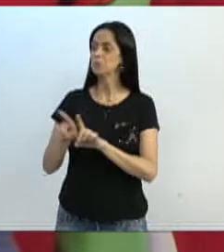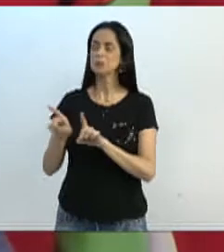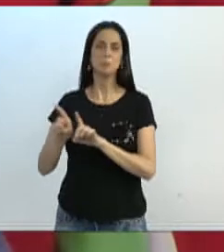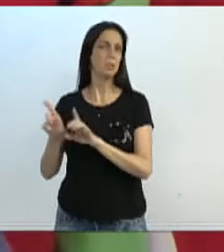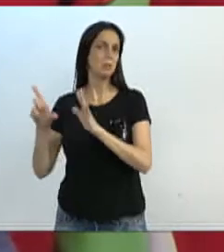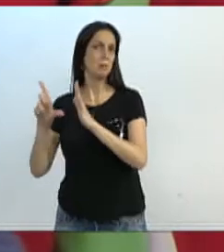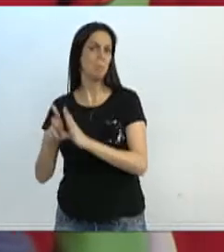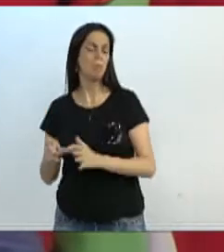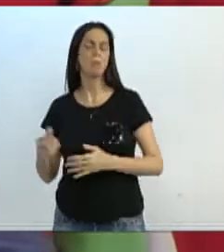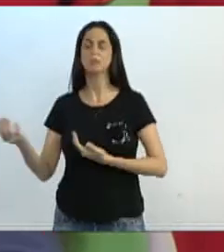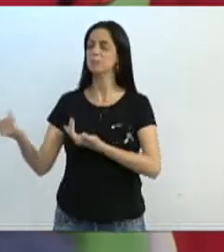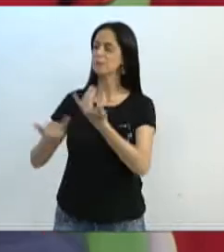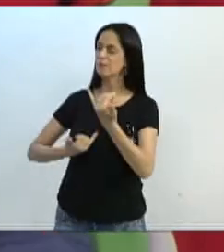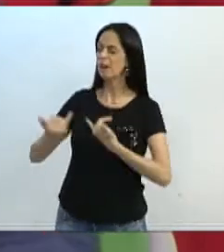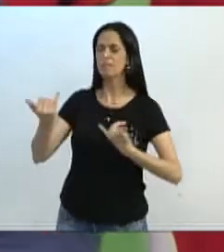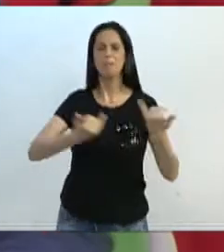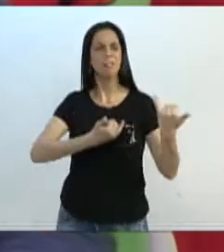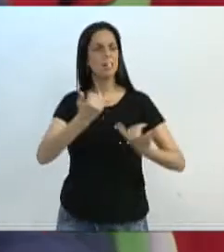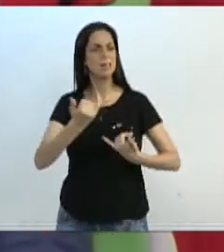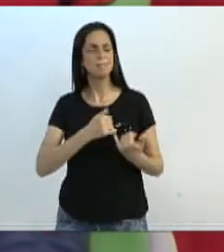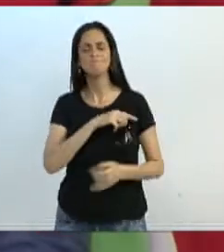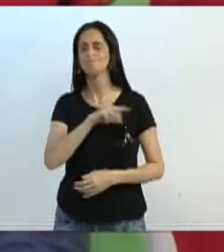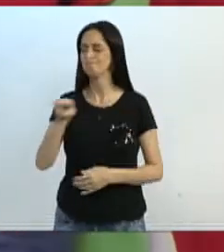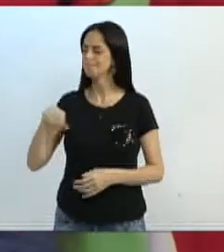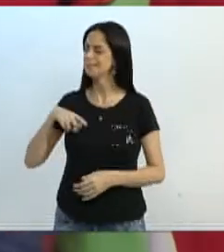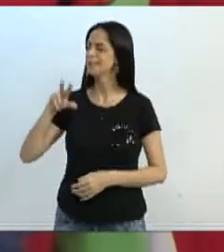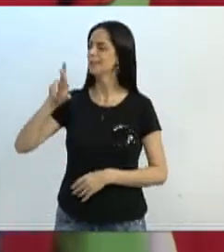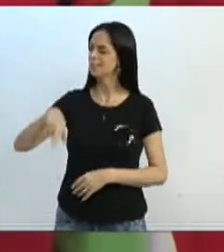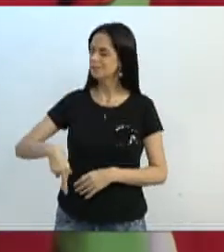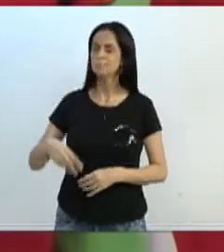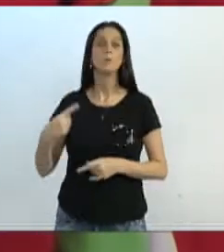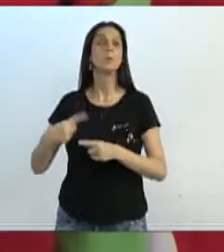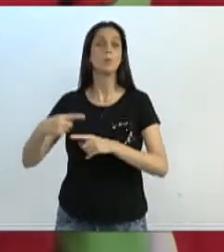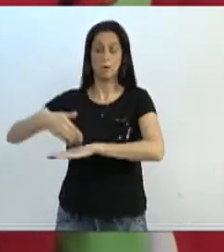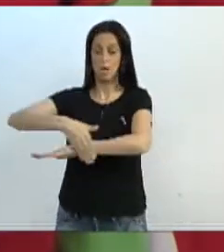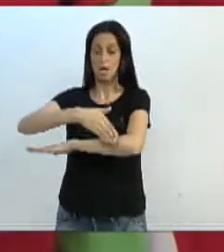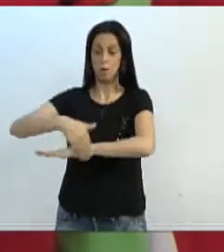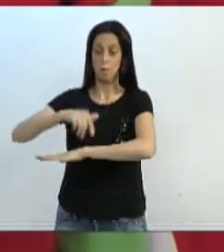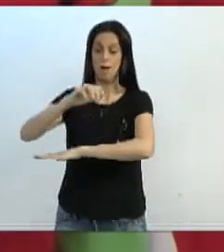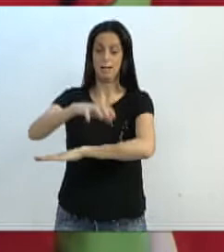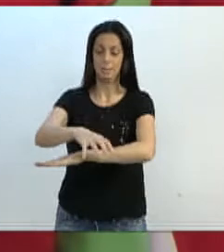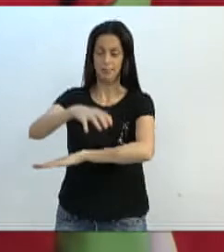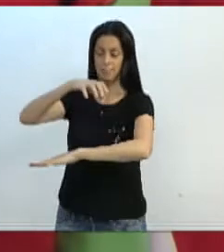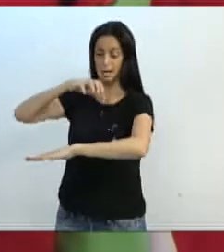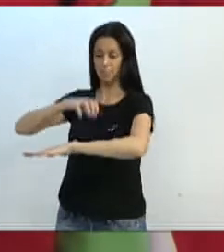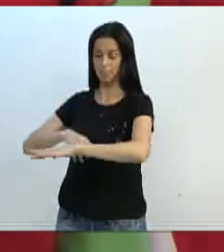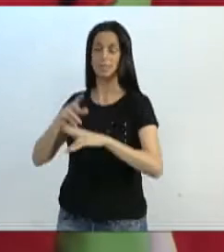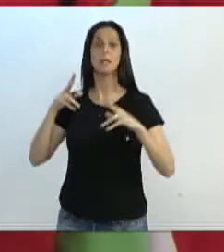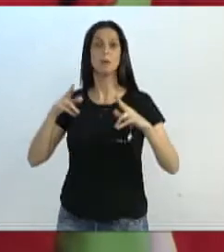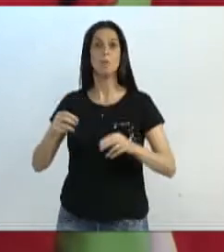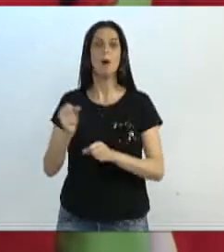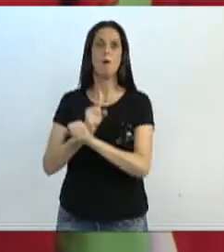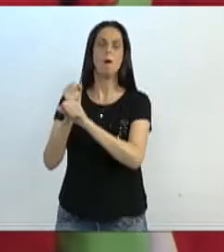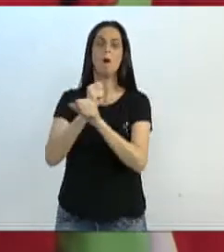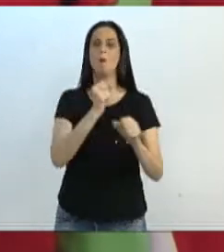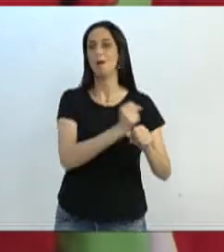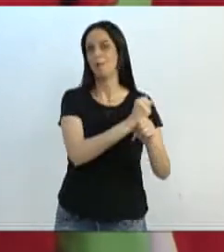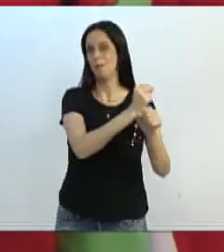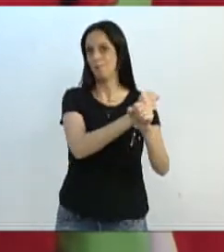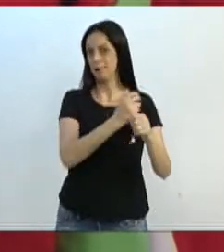até, em parte, porque em ambos os lados das ruas a obra está em andamento, mas